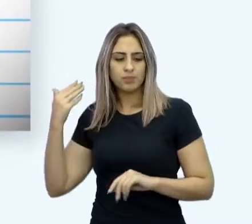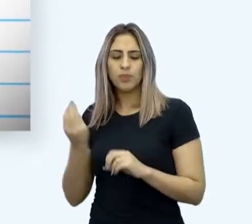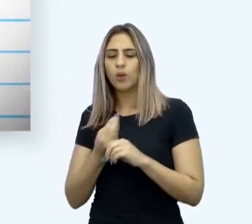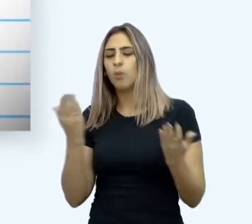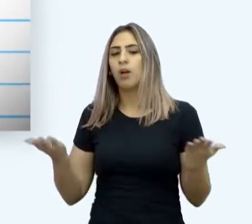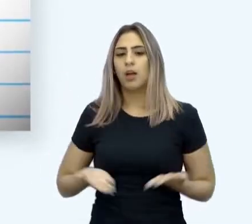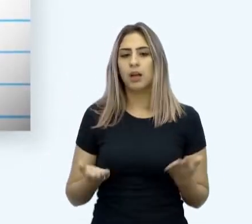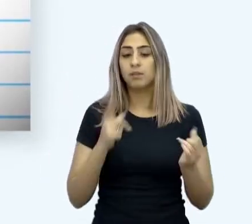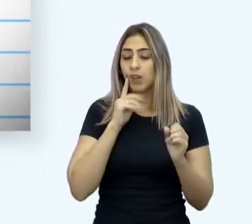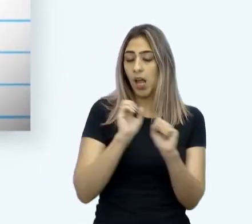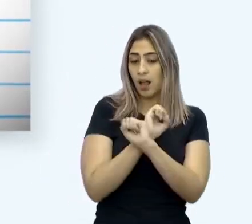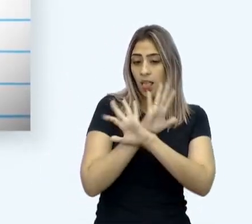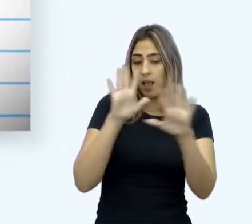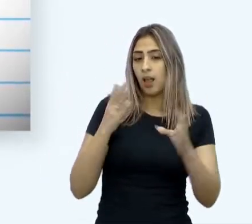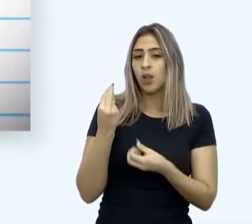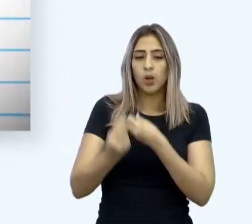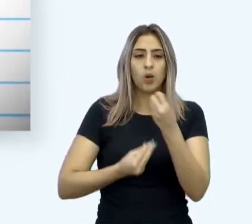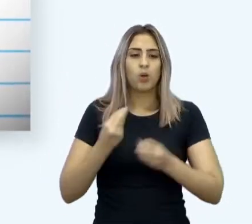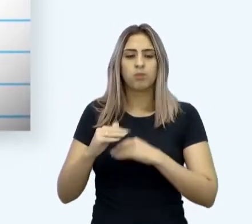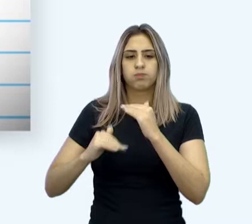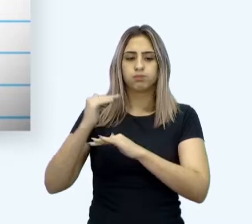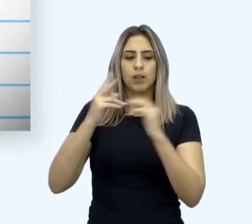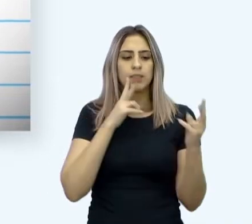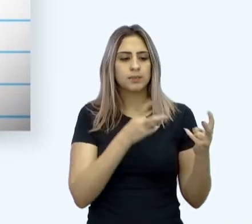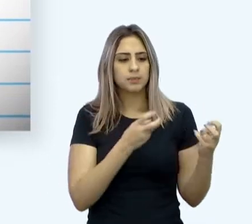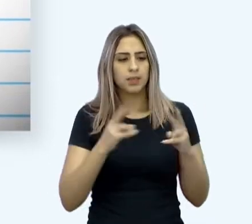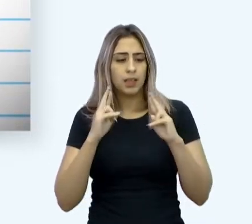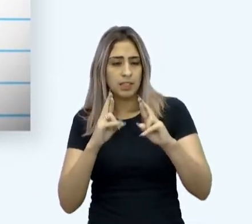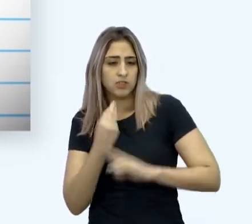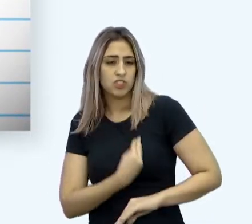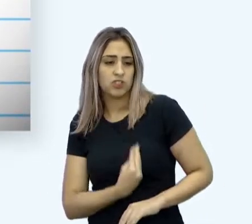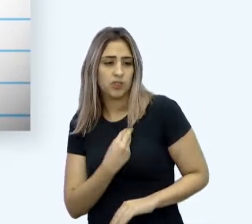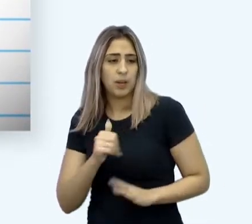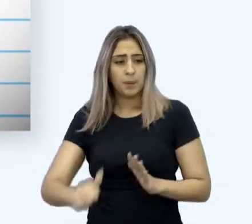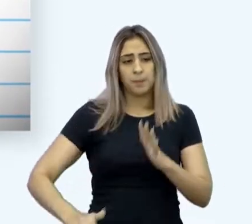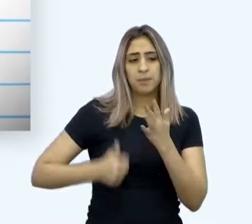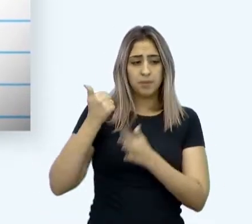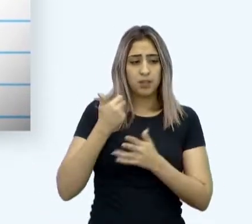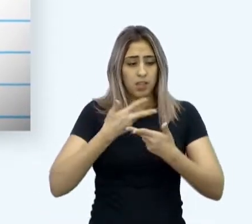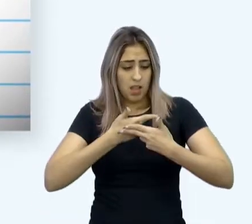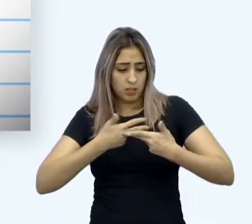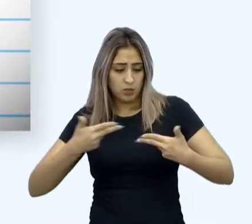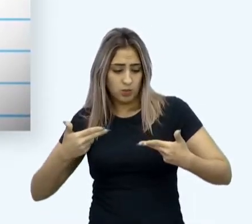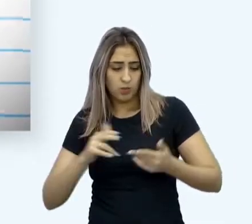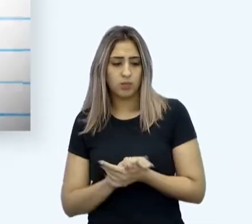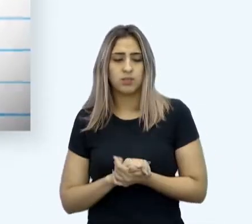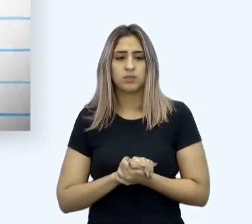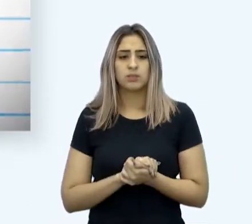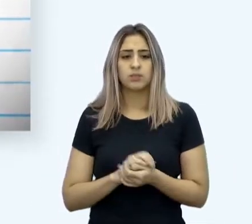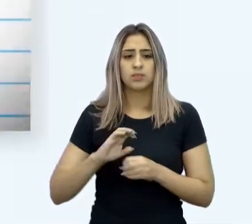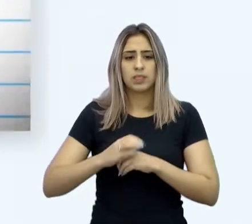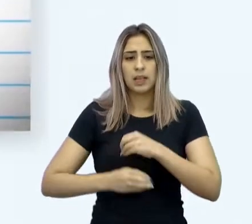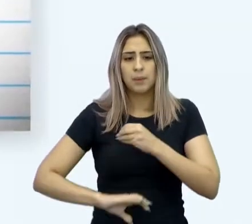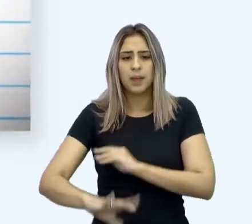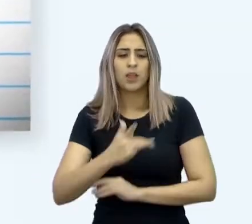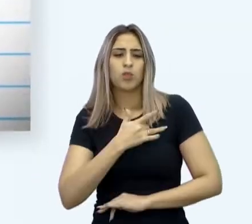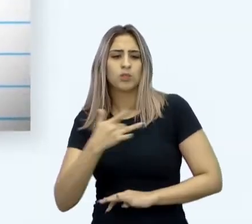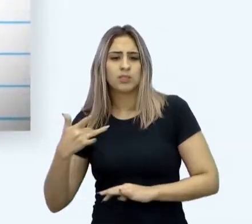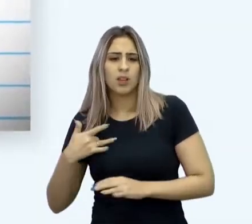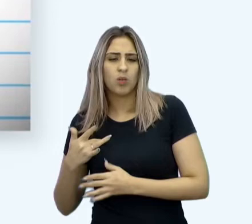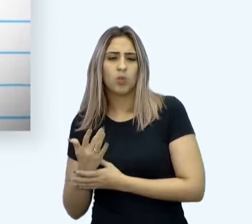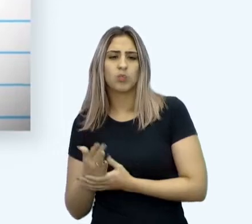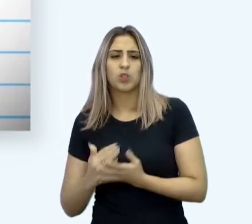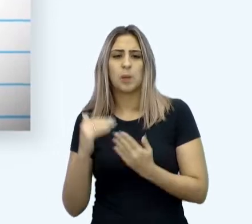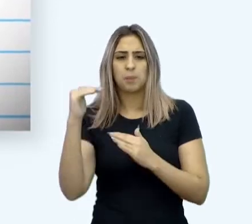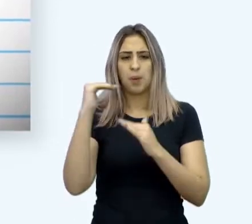atual, fica claro o quanto o aumento da expectativa de vida, a melhoria das condições de saneamento e saúde, a queda na